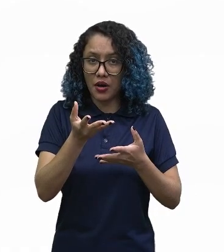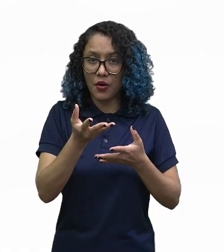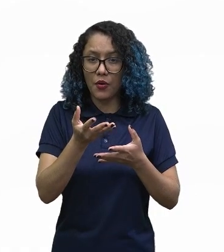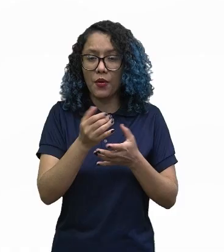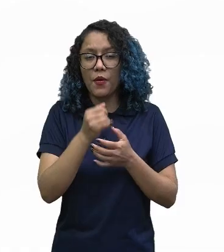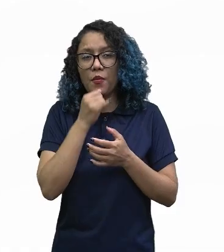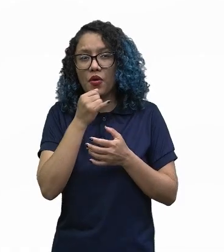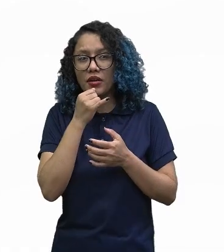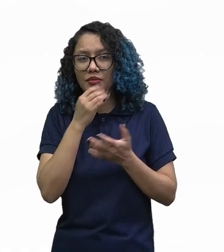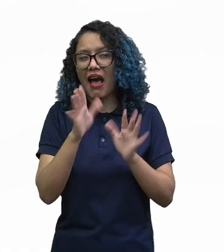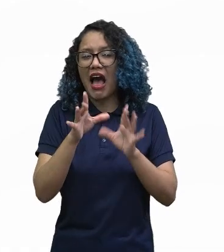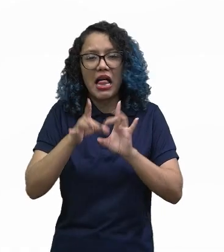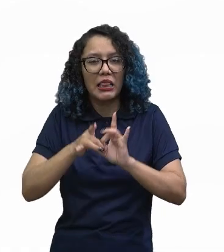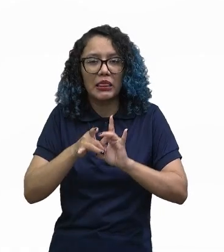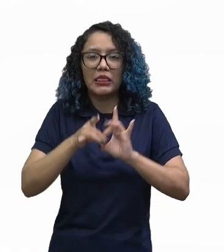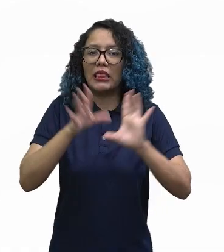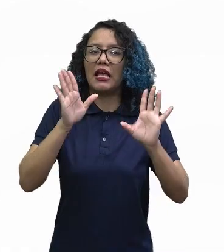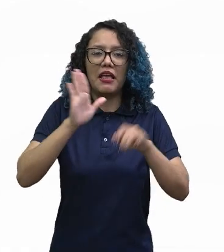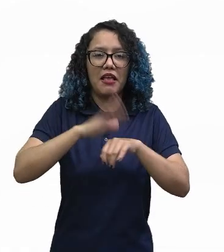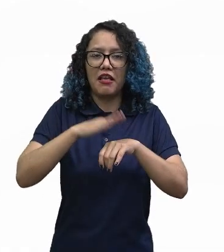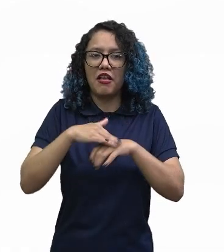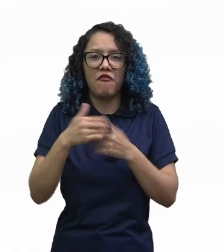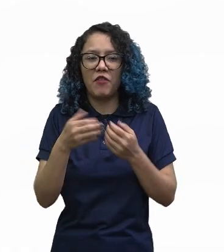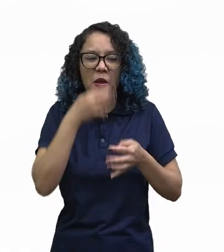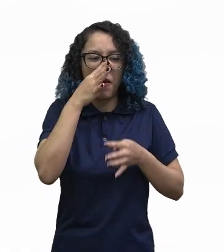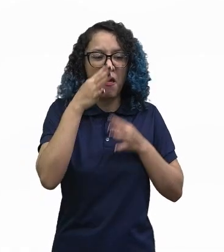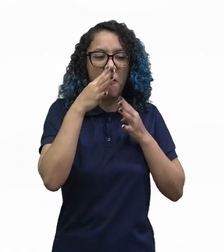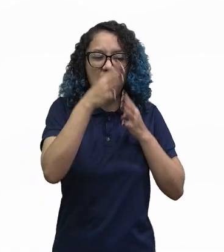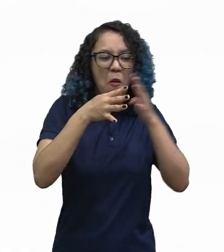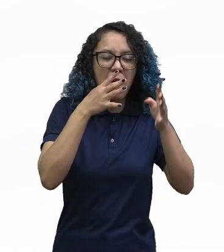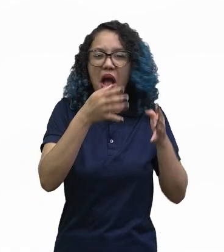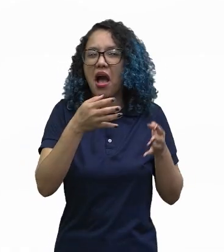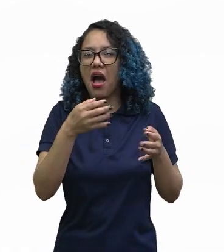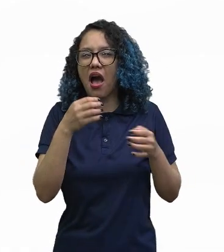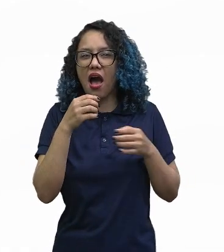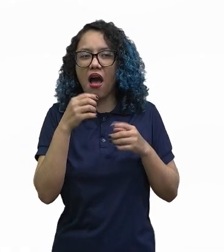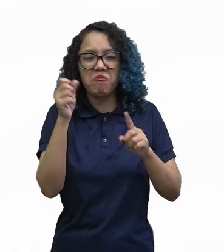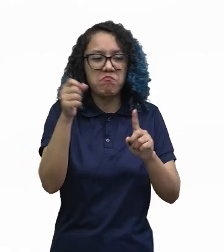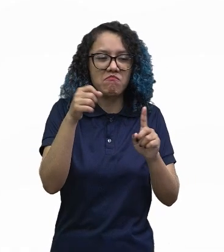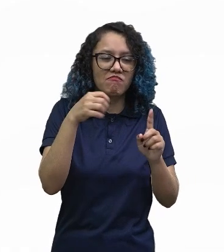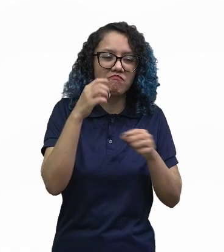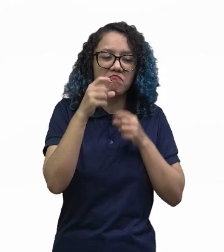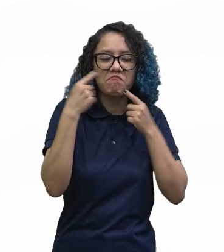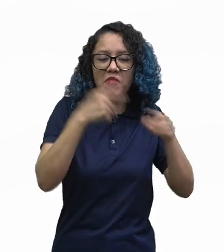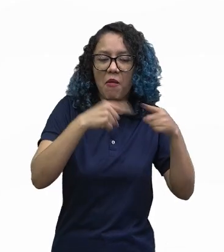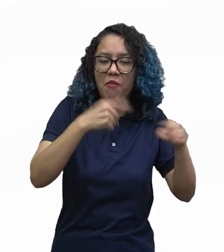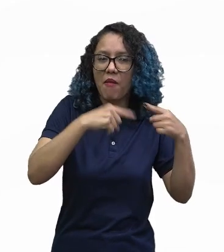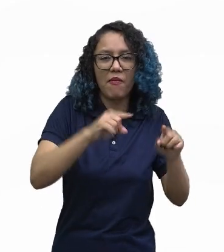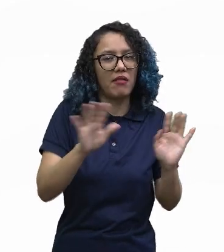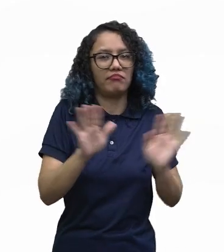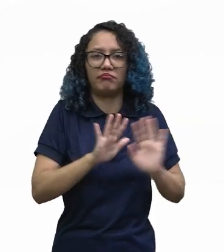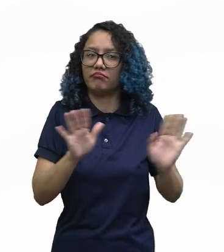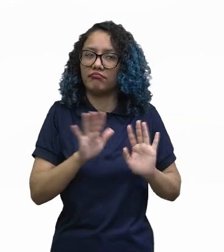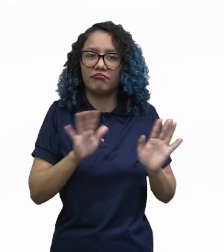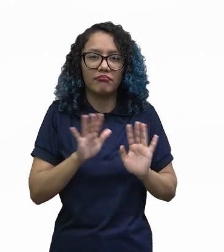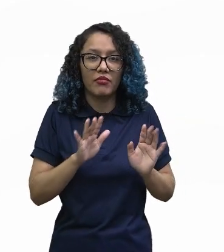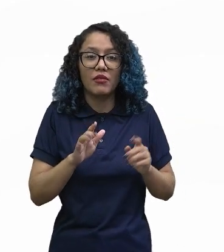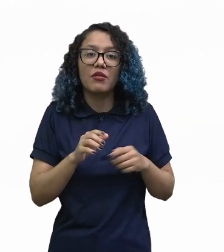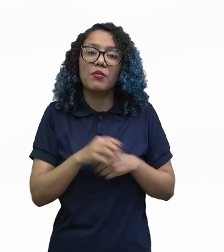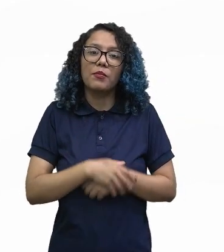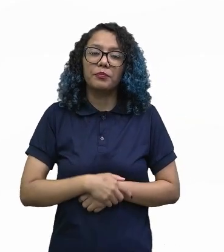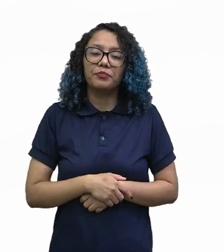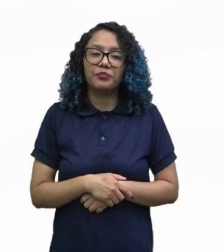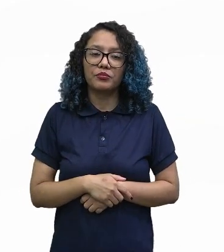uma carta branca para você ferir o próximo, é estar conectado com os direitos humanos e a garantia